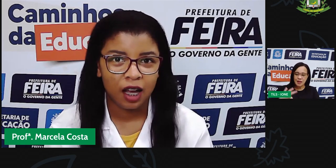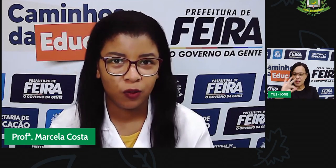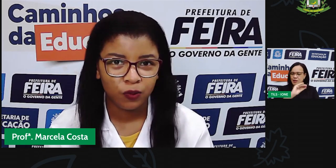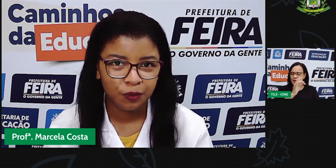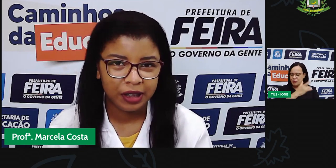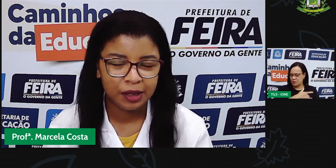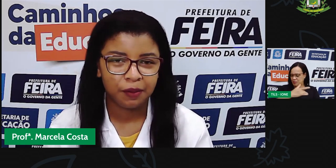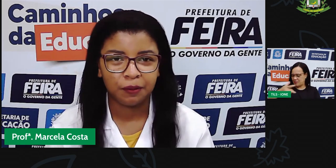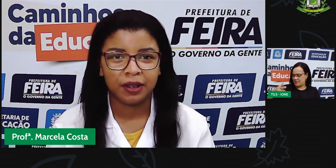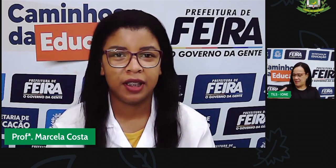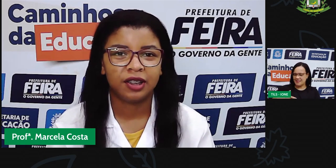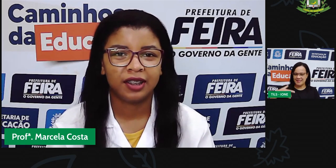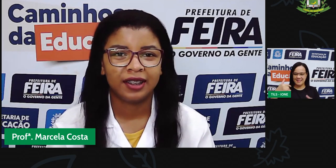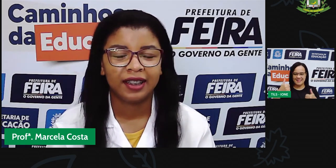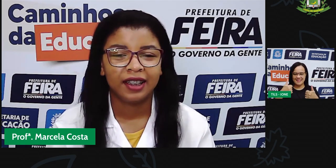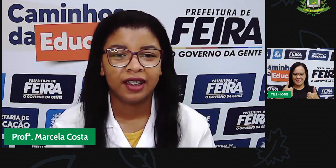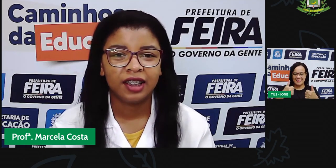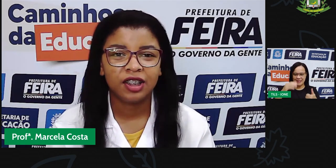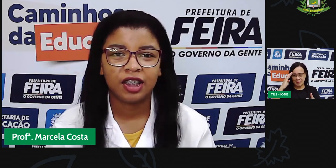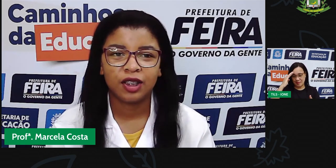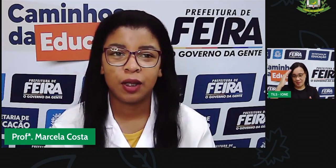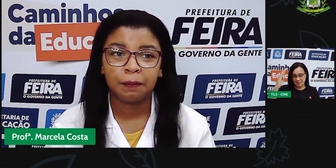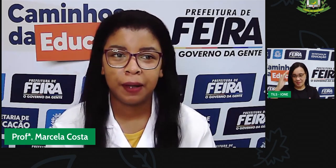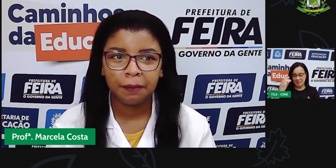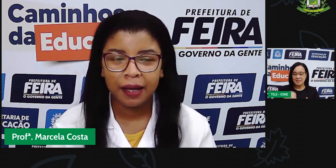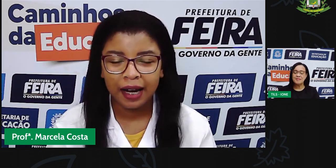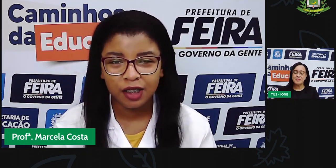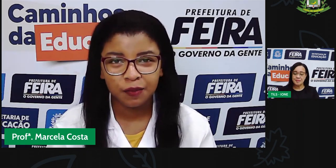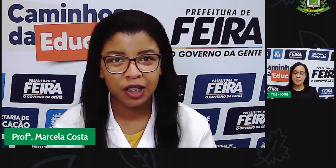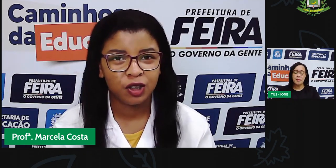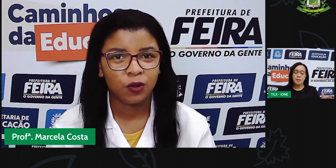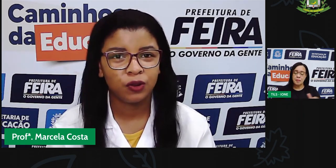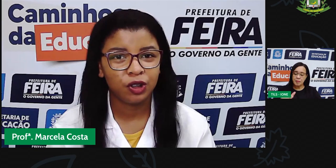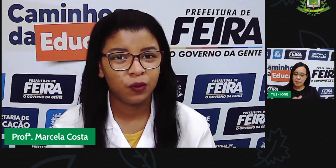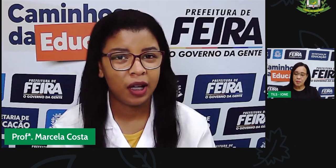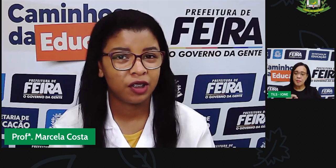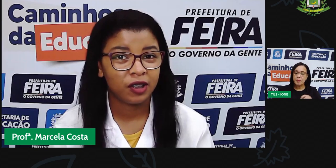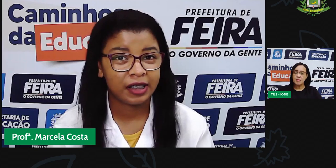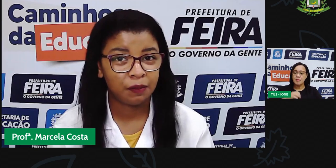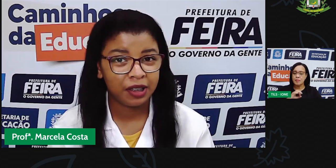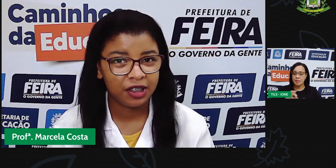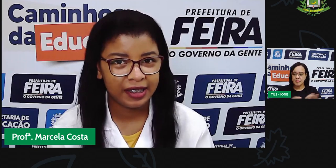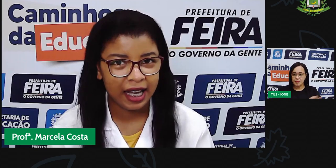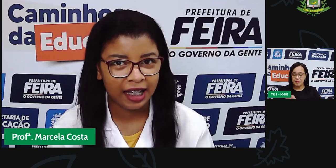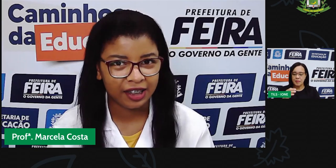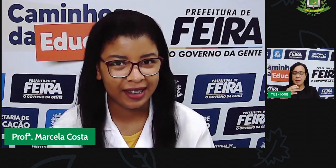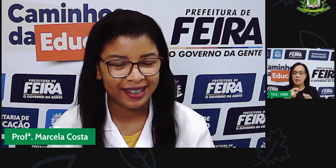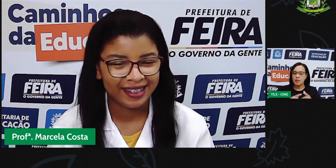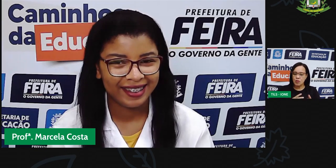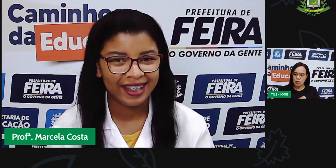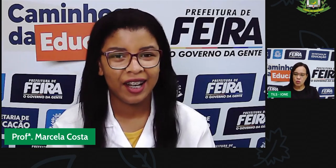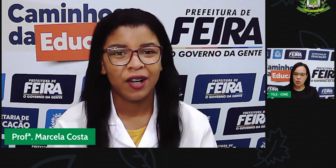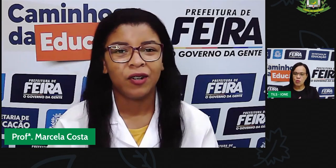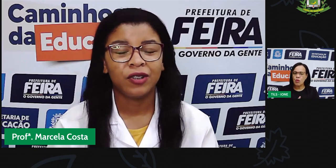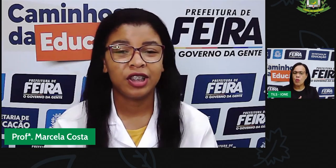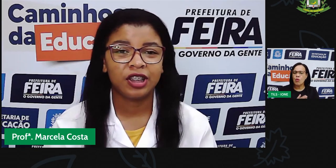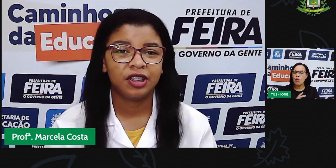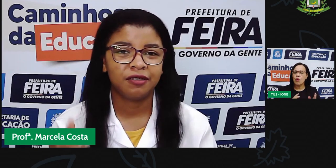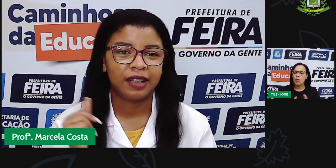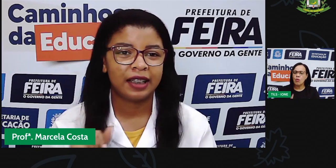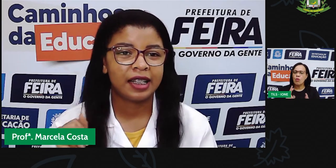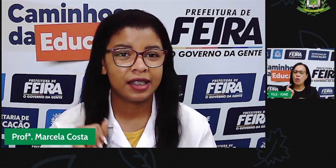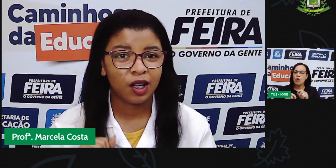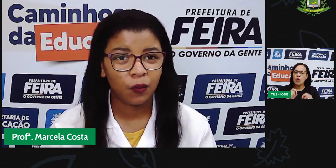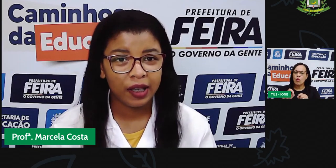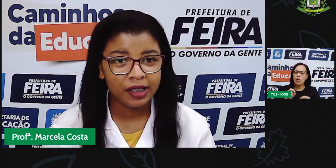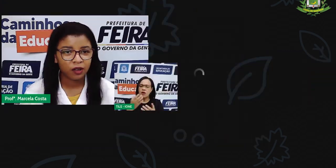bem de saúde principalmente, e estejam aí preparados para a gente continuar as nossas aprendizagens. Hoje a gente